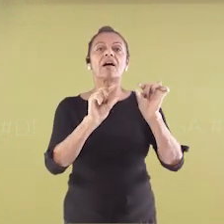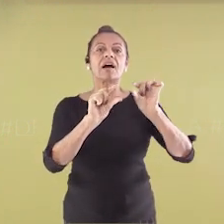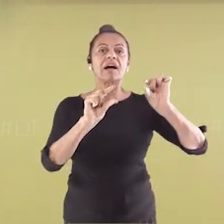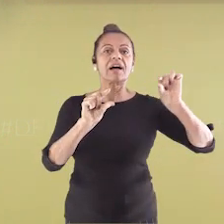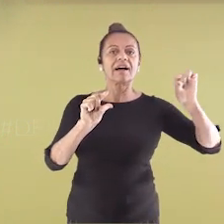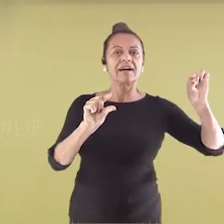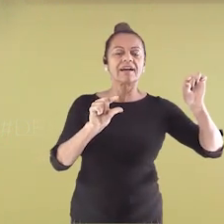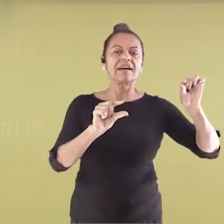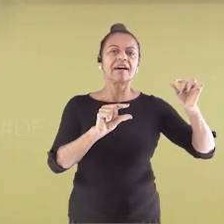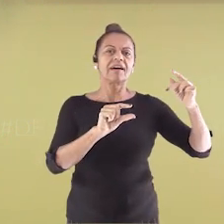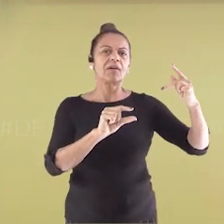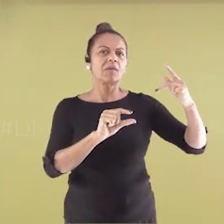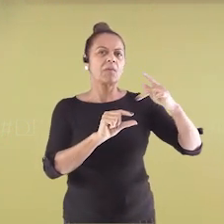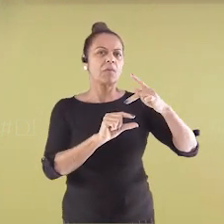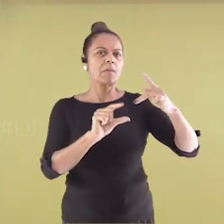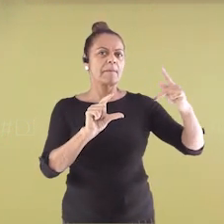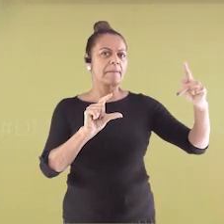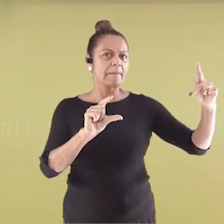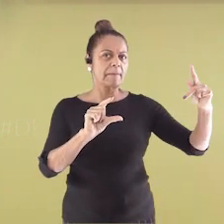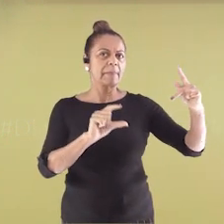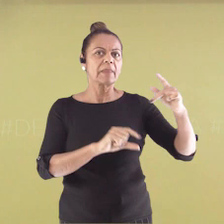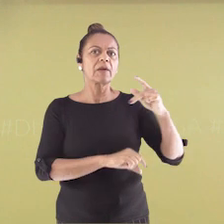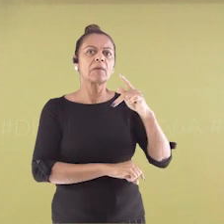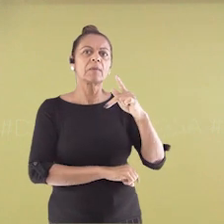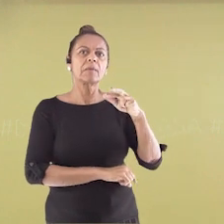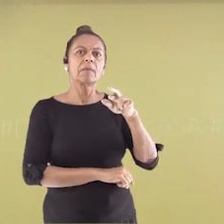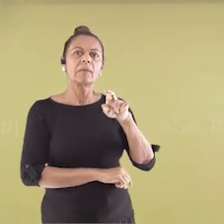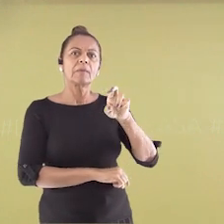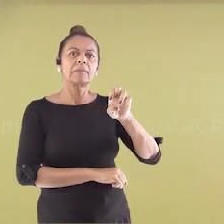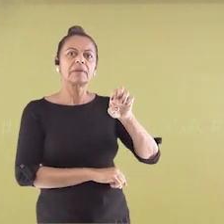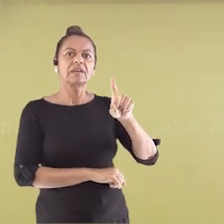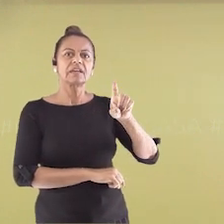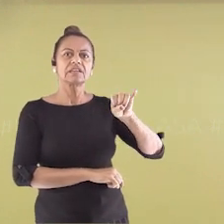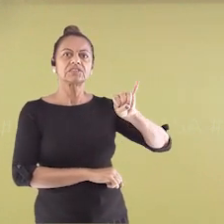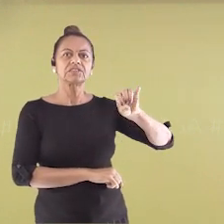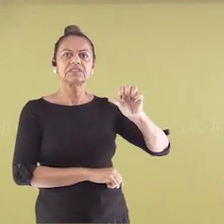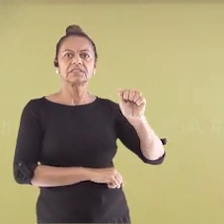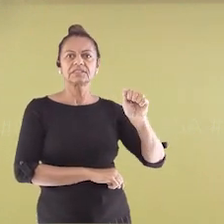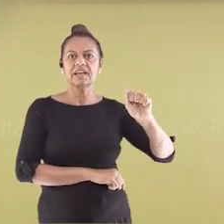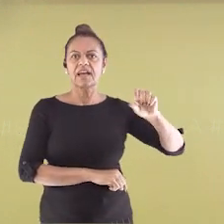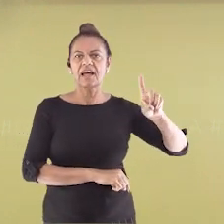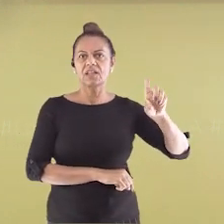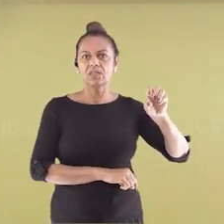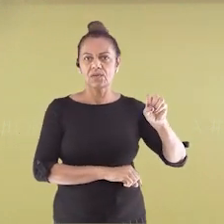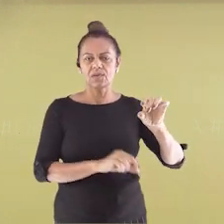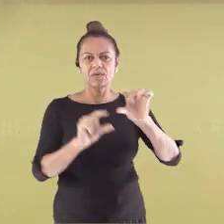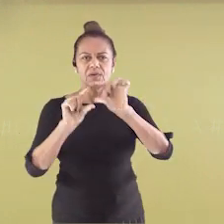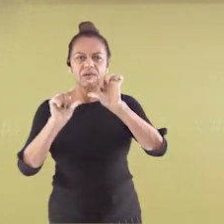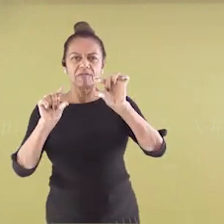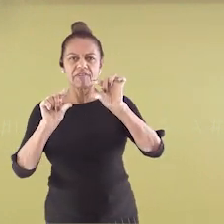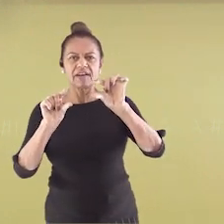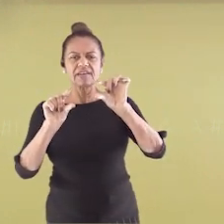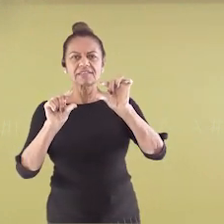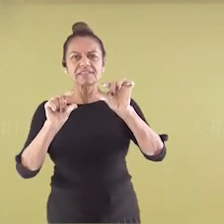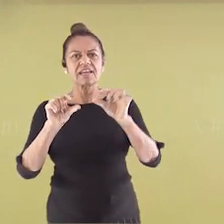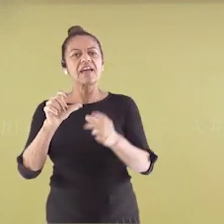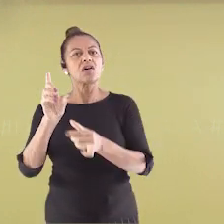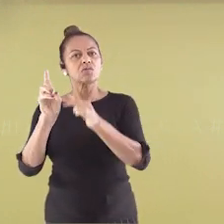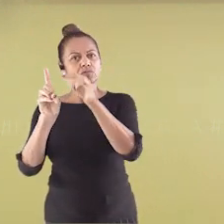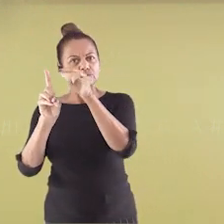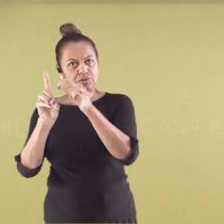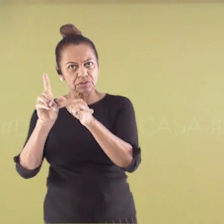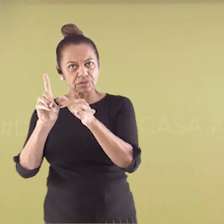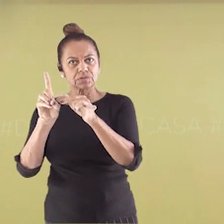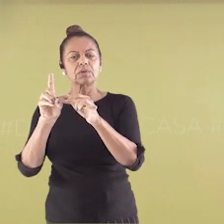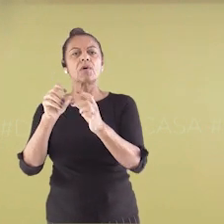que são os dois sujeitos dessa oração. Temos o verbo e temos o sujeito. E o que sobra é o